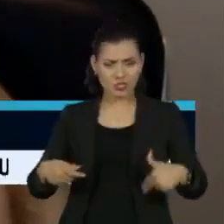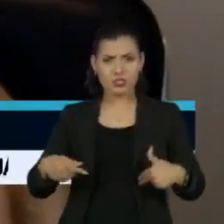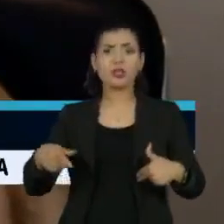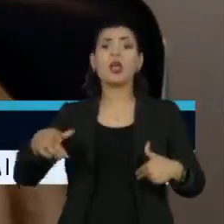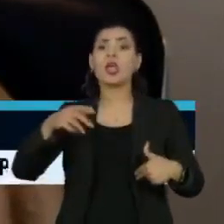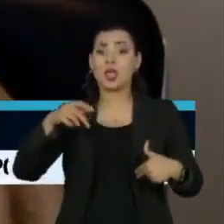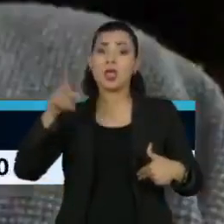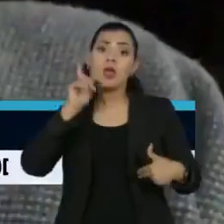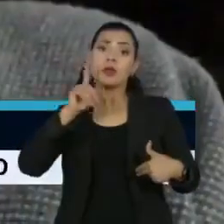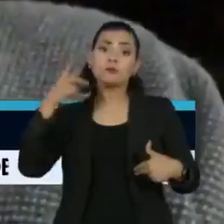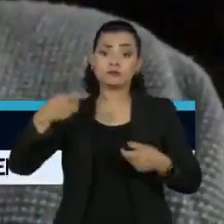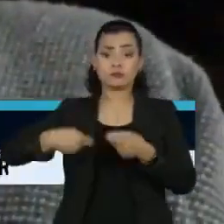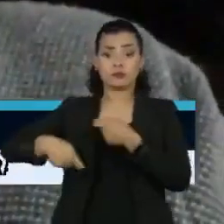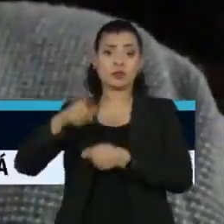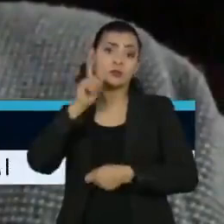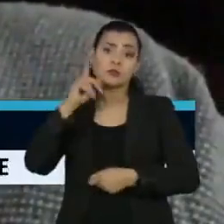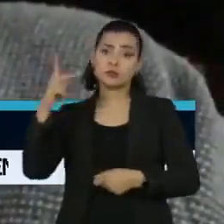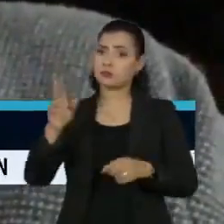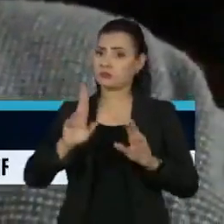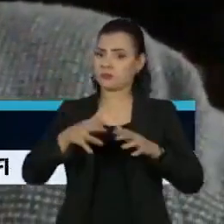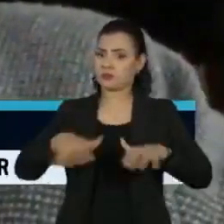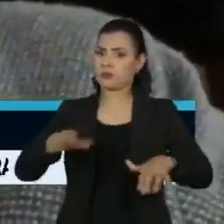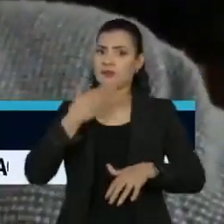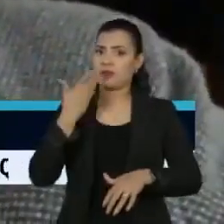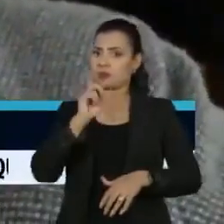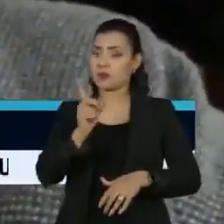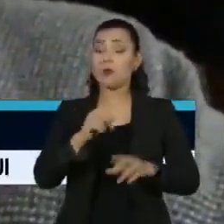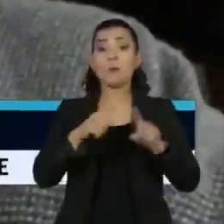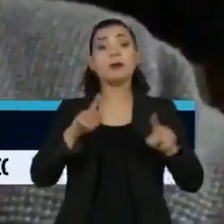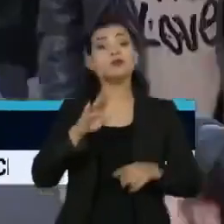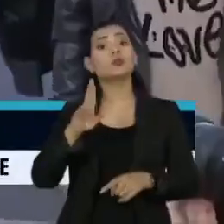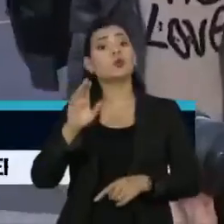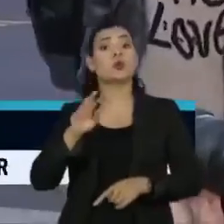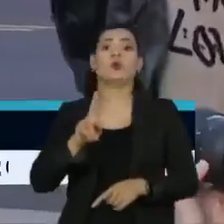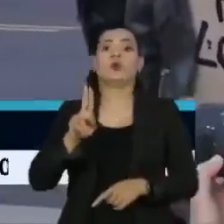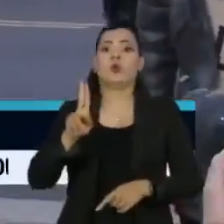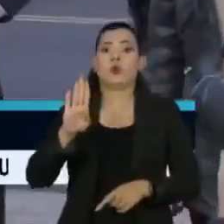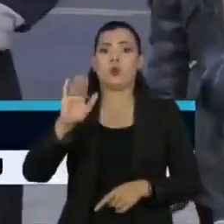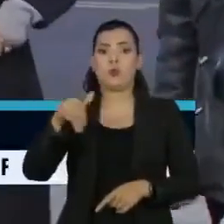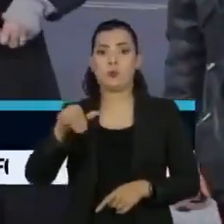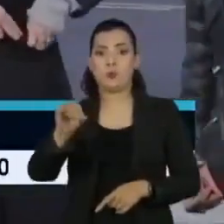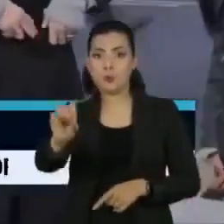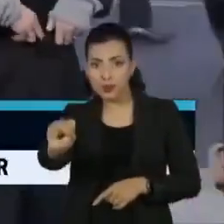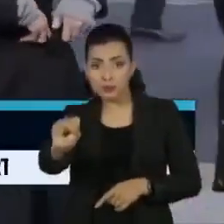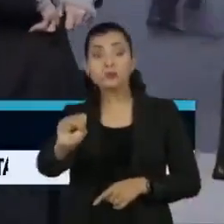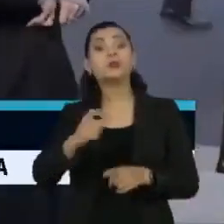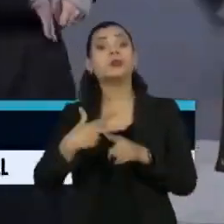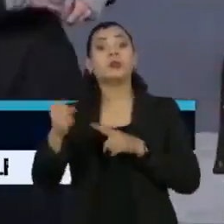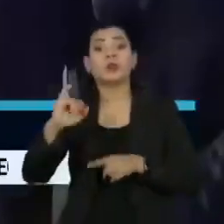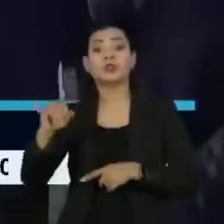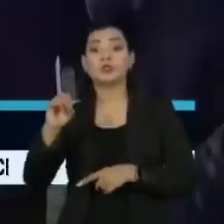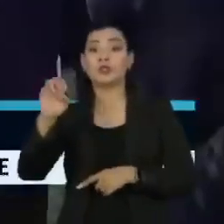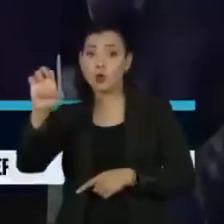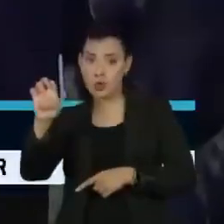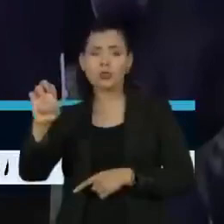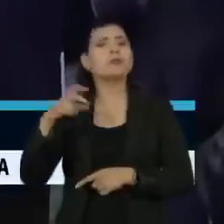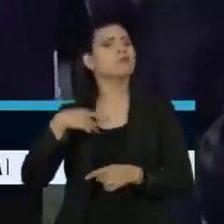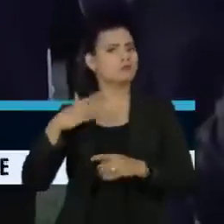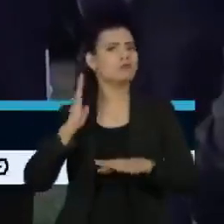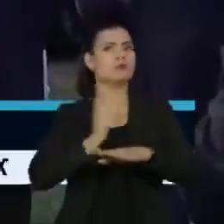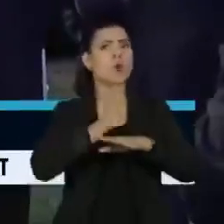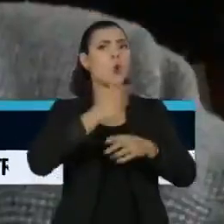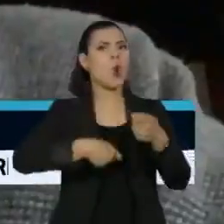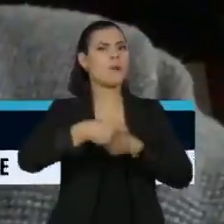da economia americana. Para o também ex-embaixador Rubens Recupero, os efeitos de uma vitória de Biden iriam além da